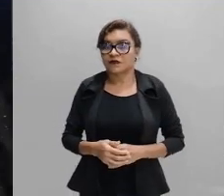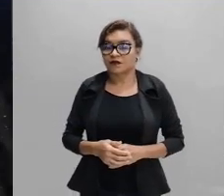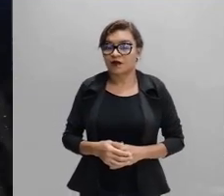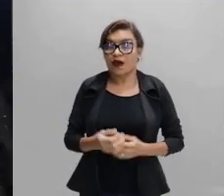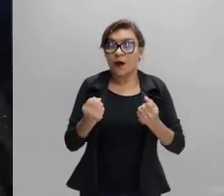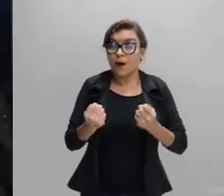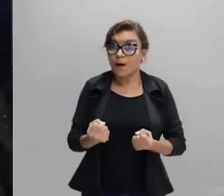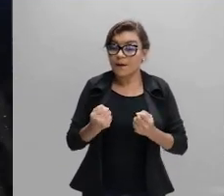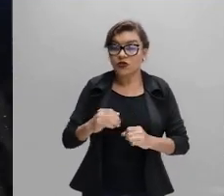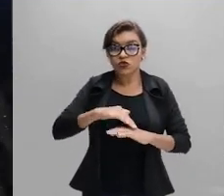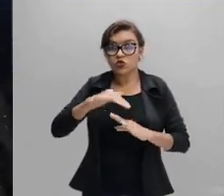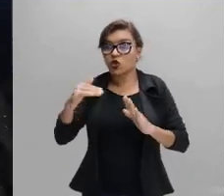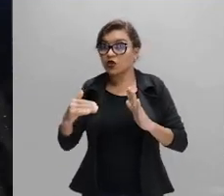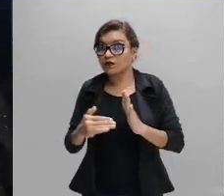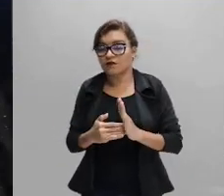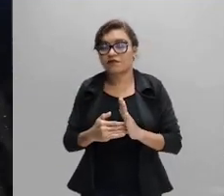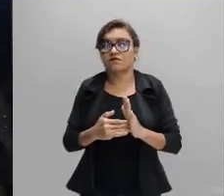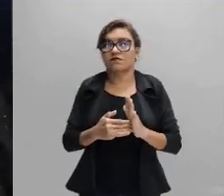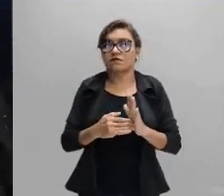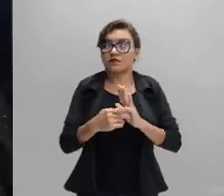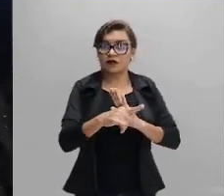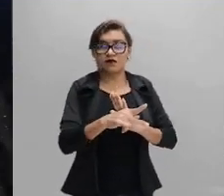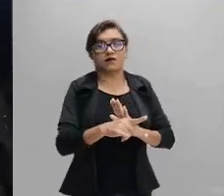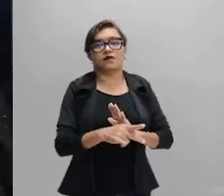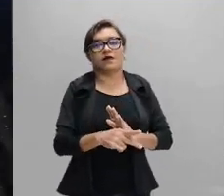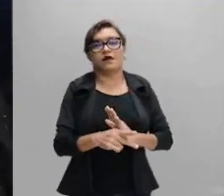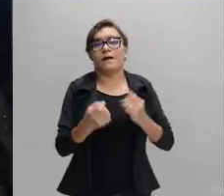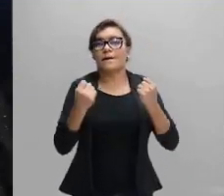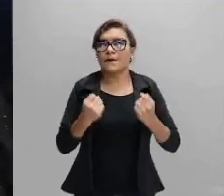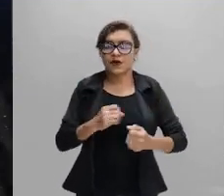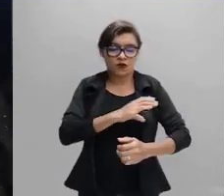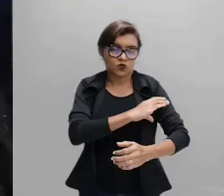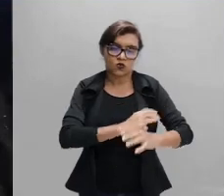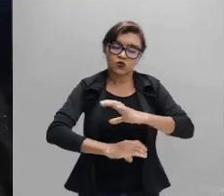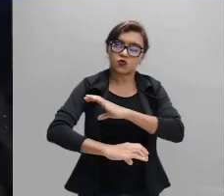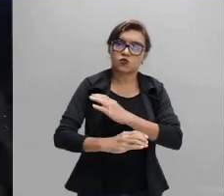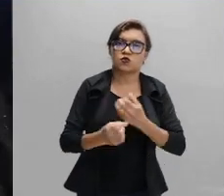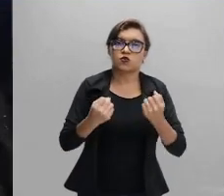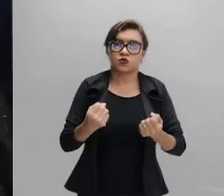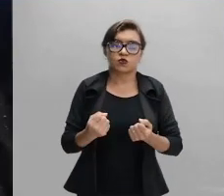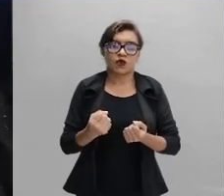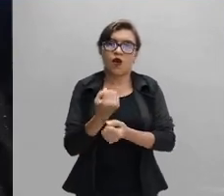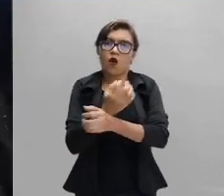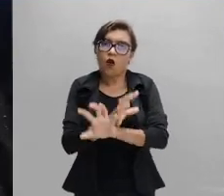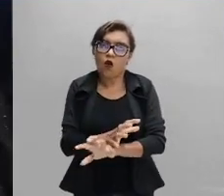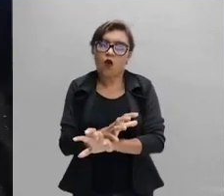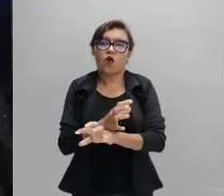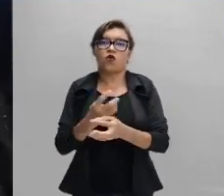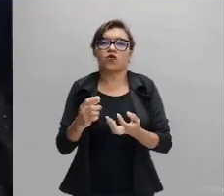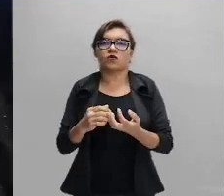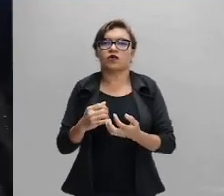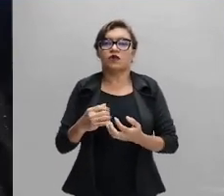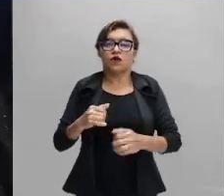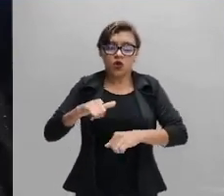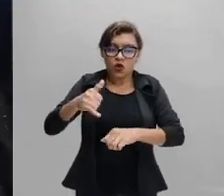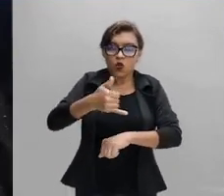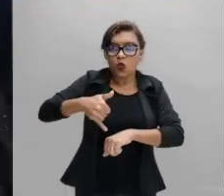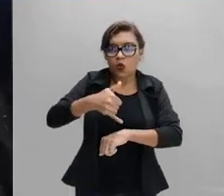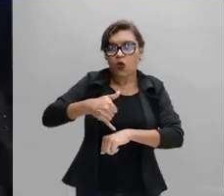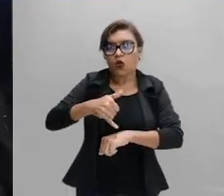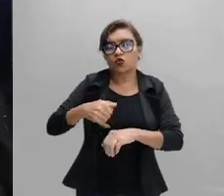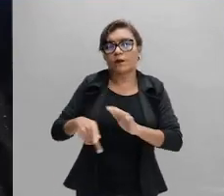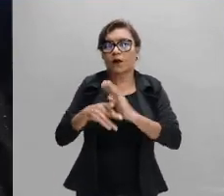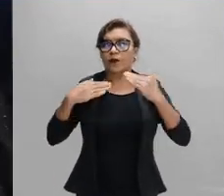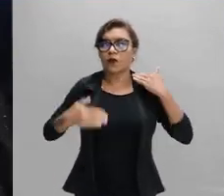peso total dele. Ali não está levando em consideração peso de músculo, peso de ossos, gordura corporal. O que